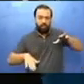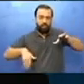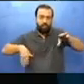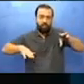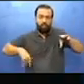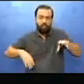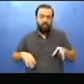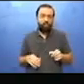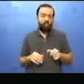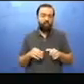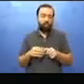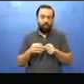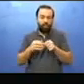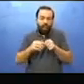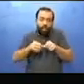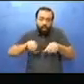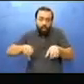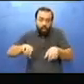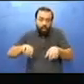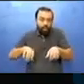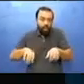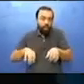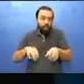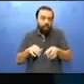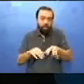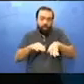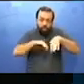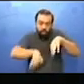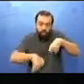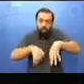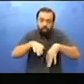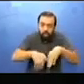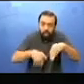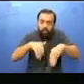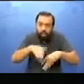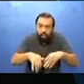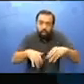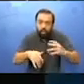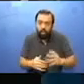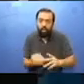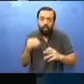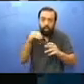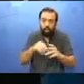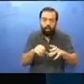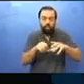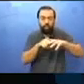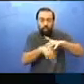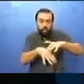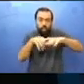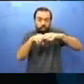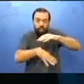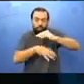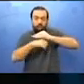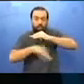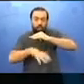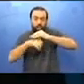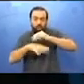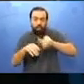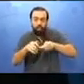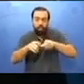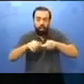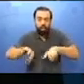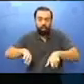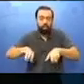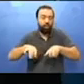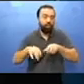faz novamente aquela parte do ciclo que chama-se desova. Ela volta para a praia onde